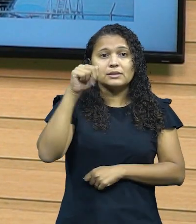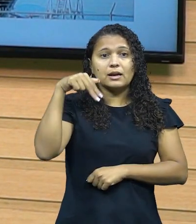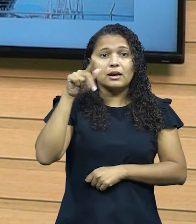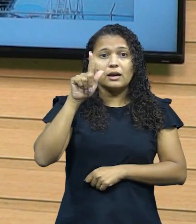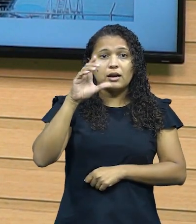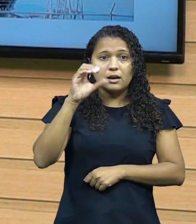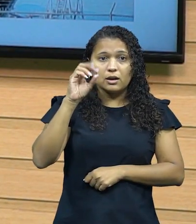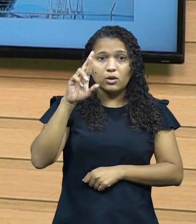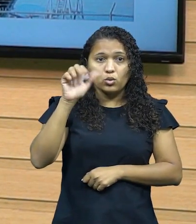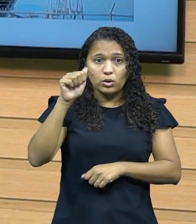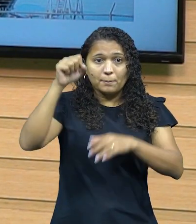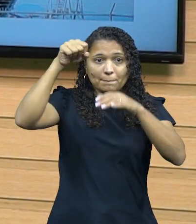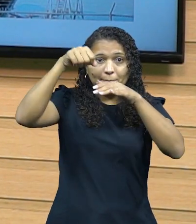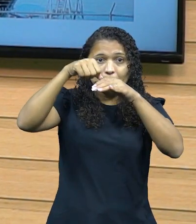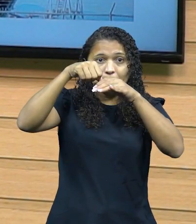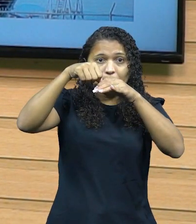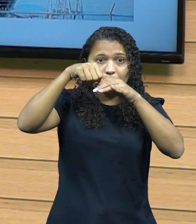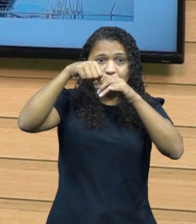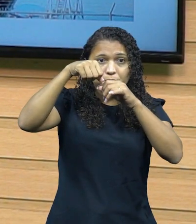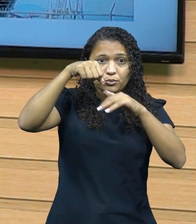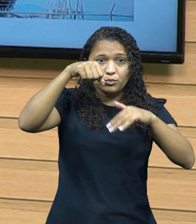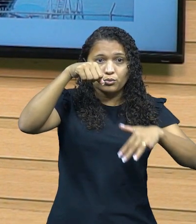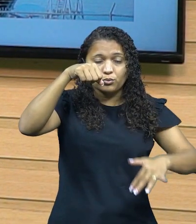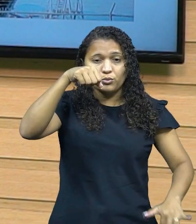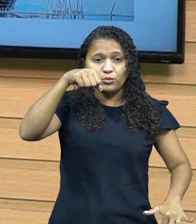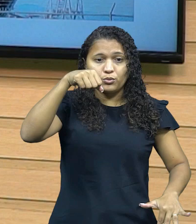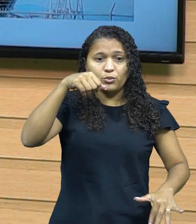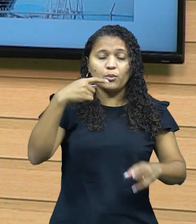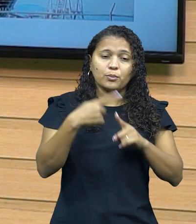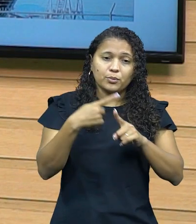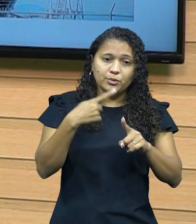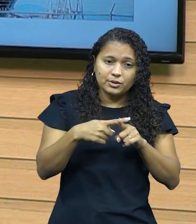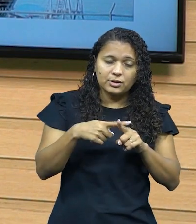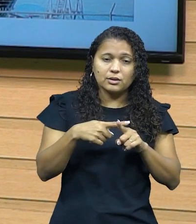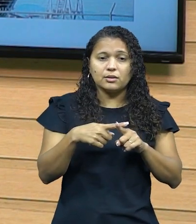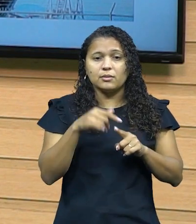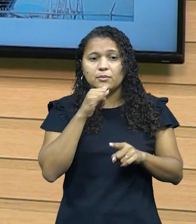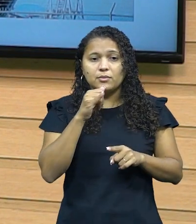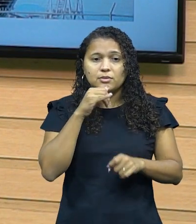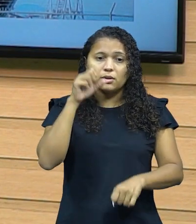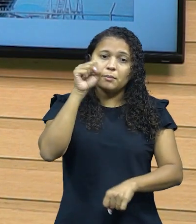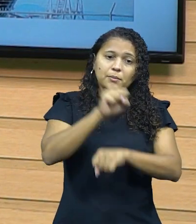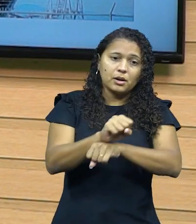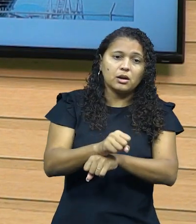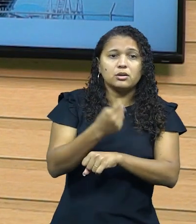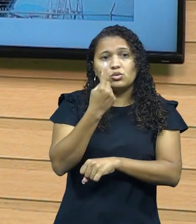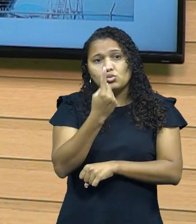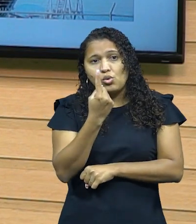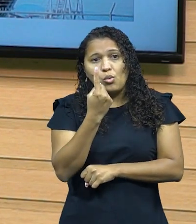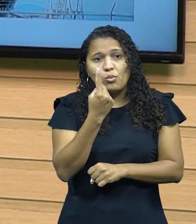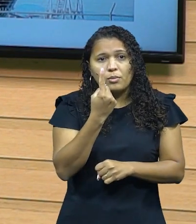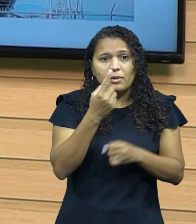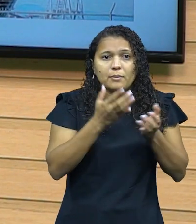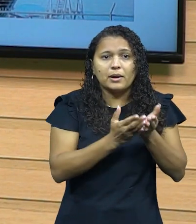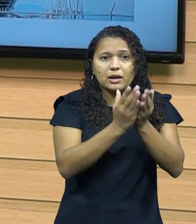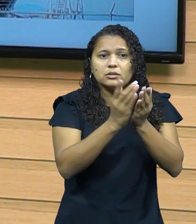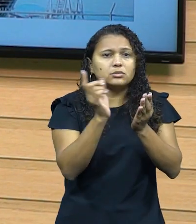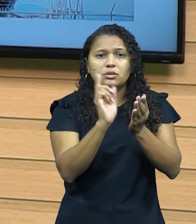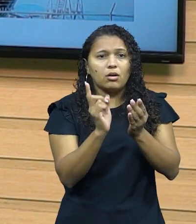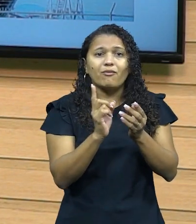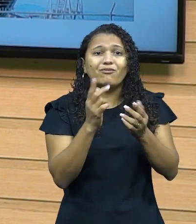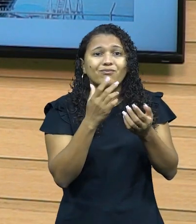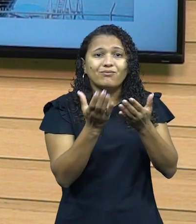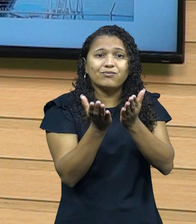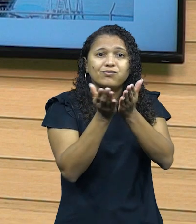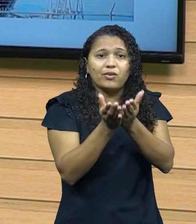se movimentando, até porque na área onde as embarcações elas param, não é só uma, são várias embarcações. Então, se